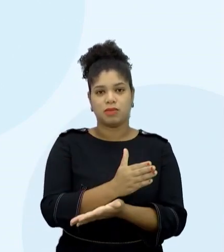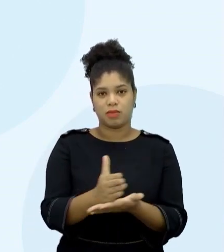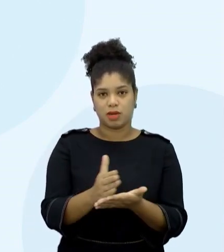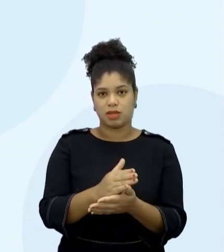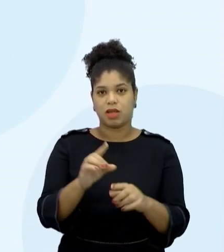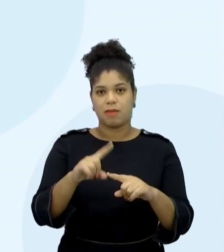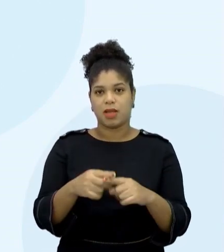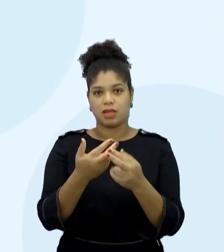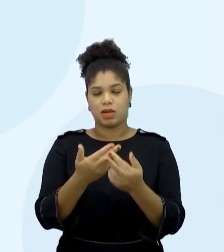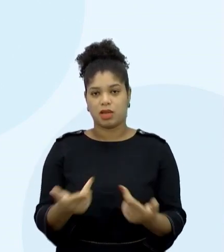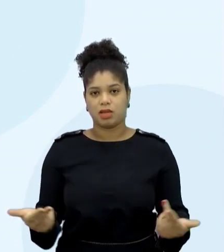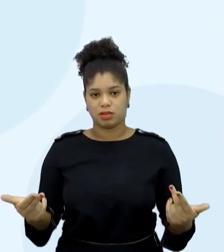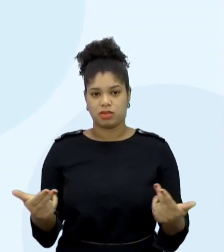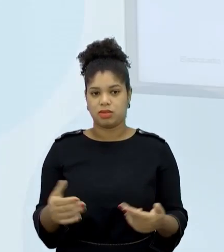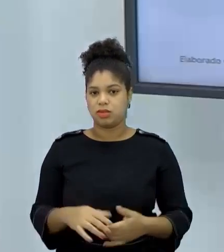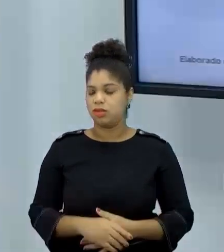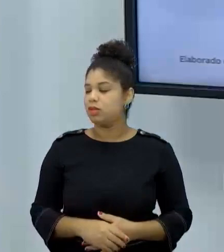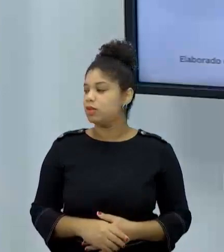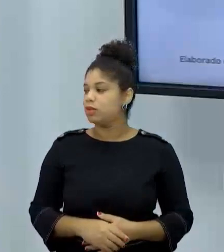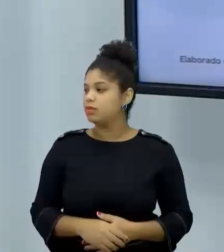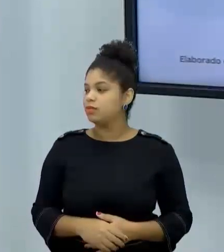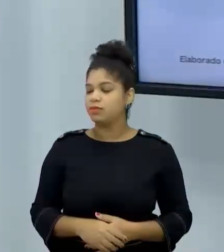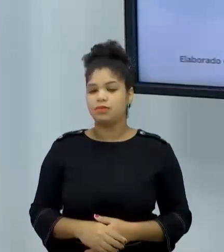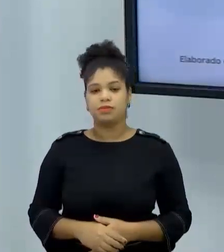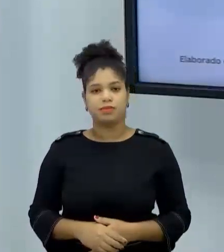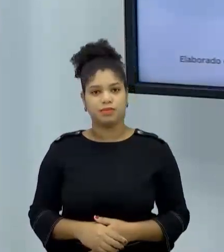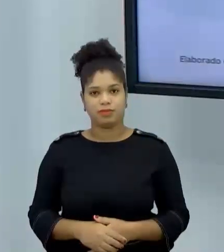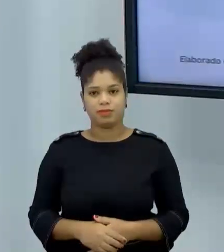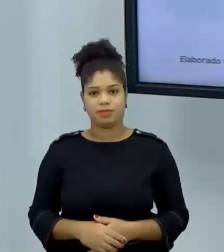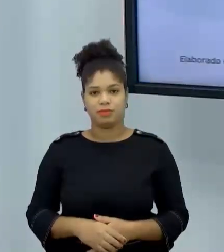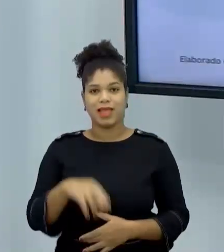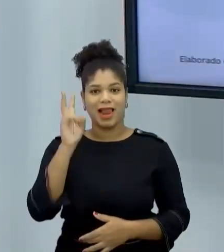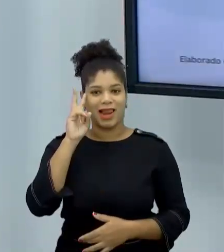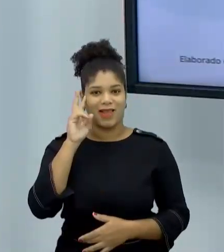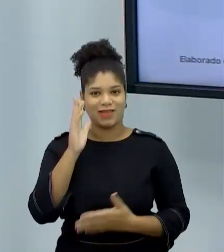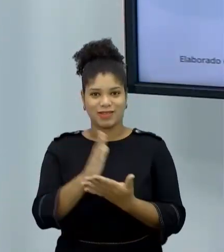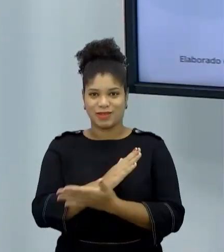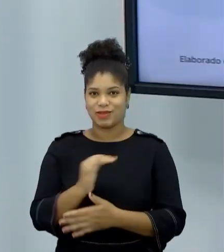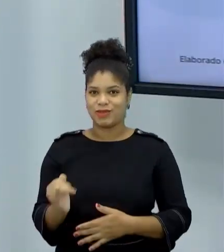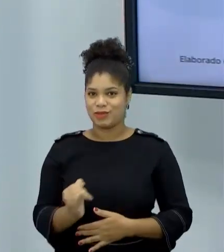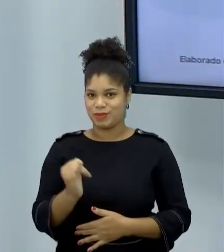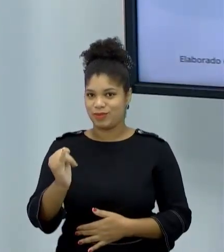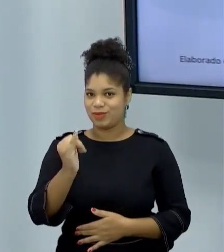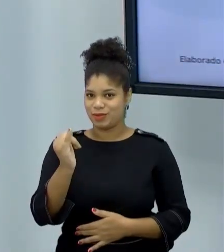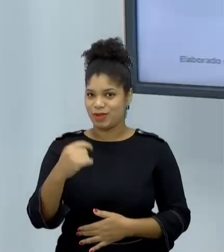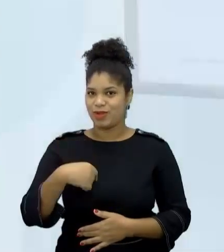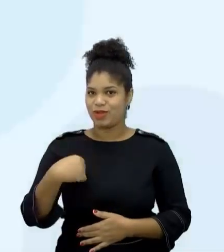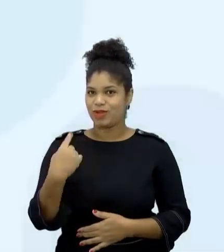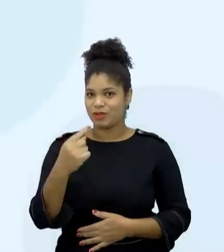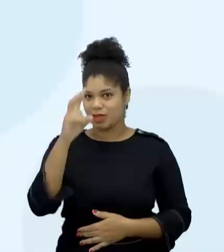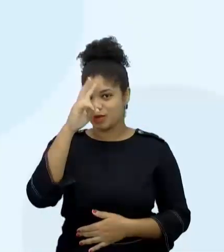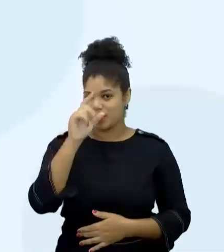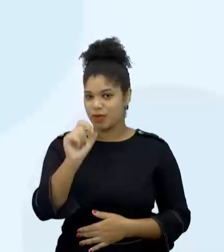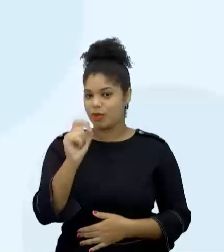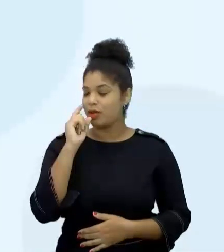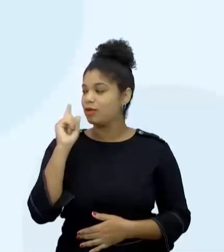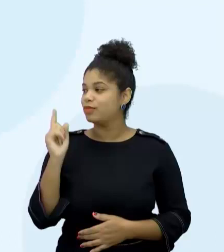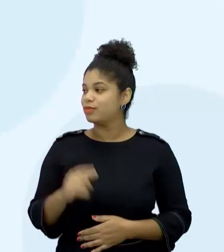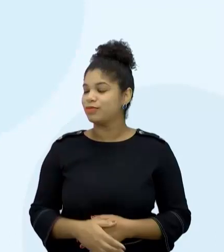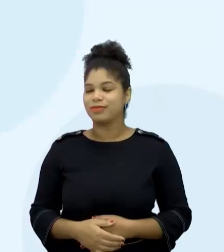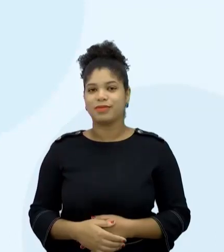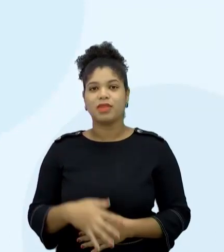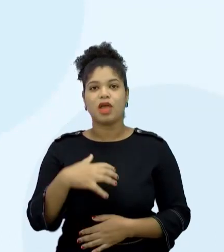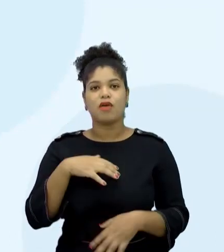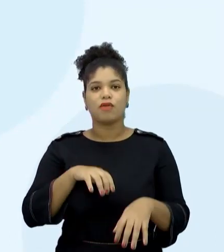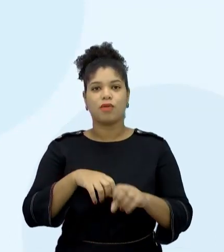separação de materiais. Alguns lembretes que são importantes aqui a gente sempre retomar. Você com esse formato